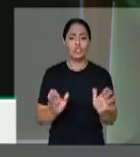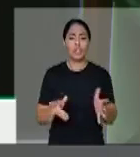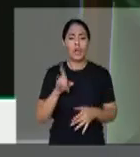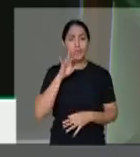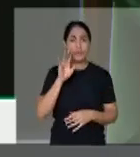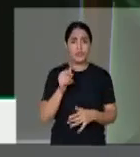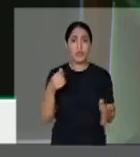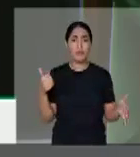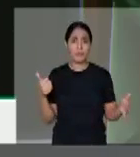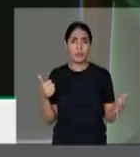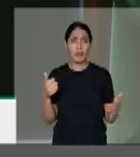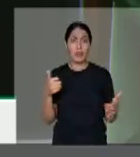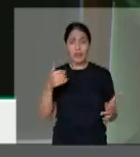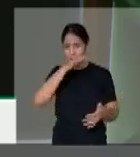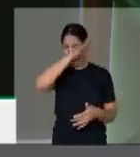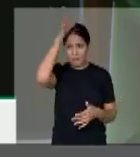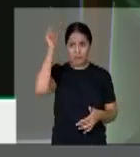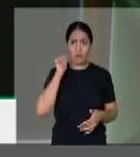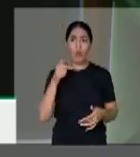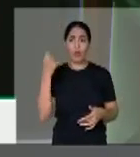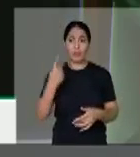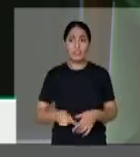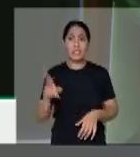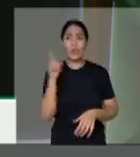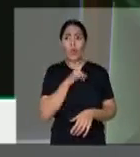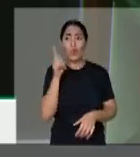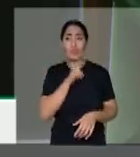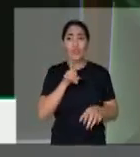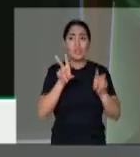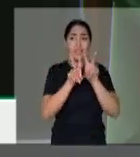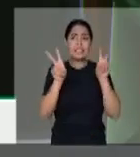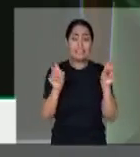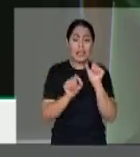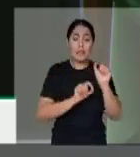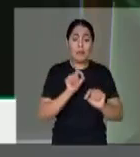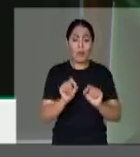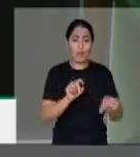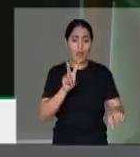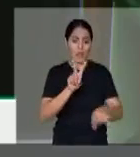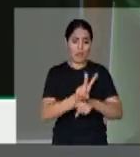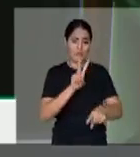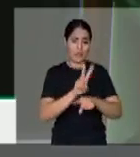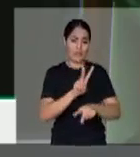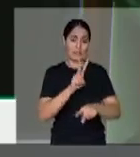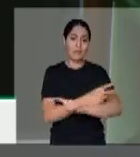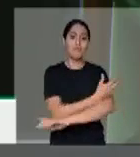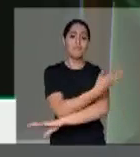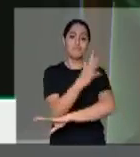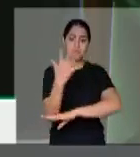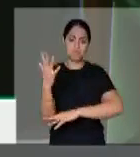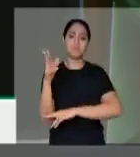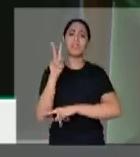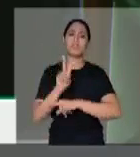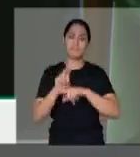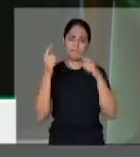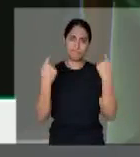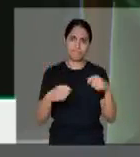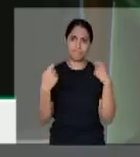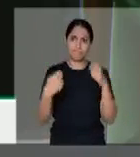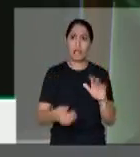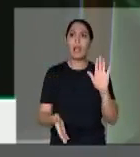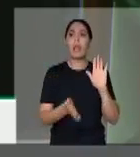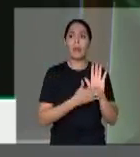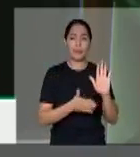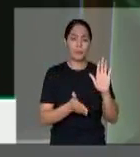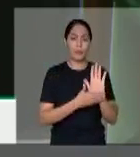Dia da Amazônia, nós nos reunimos aqui pela urgência dessa pauta em defesa das nossas florestas. Uma pauta que dialoga com o